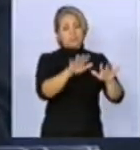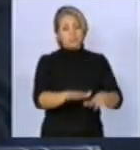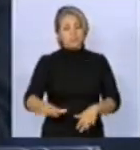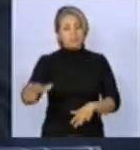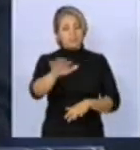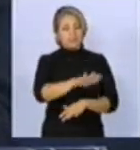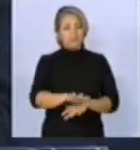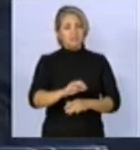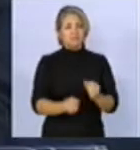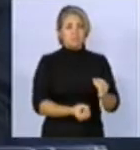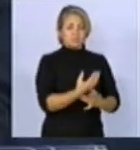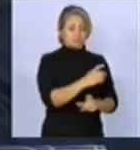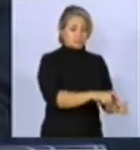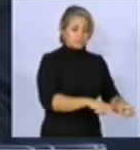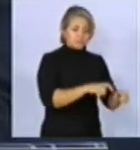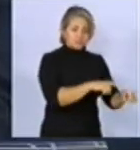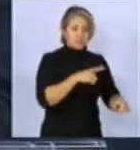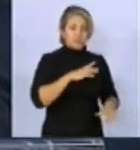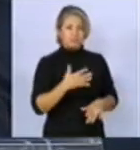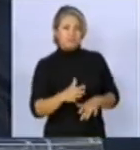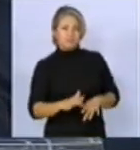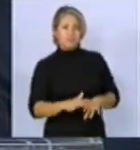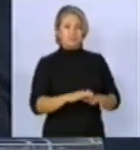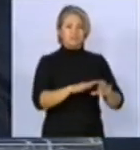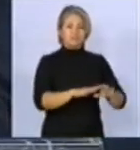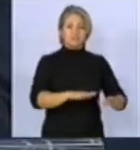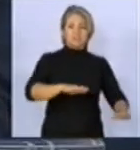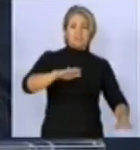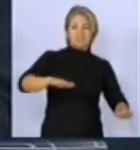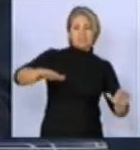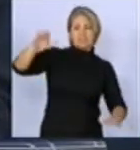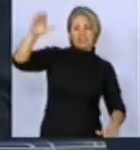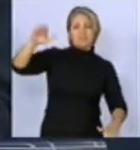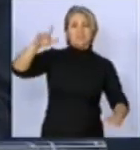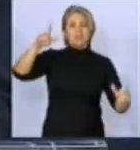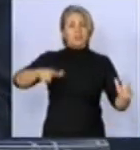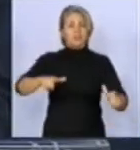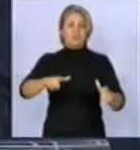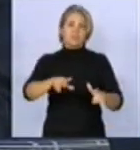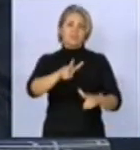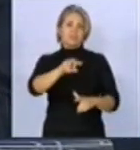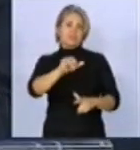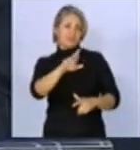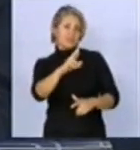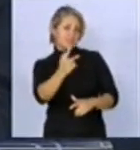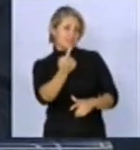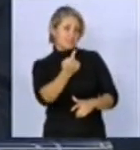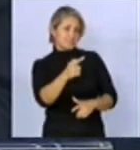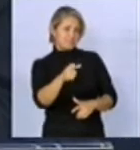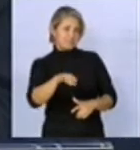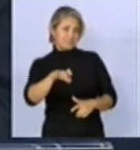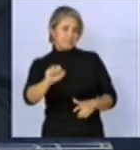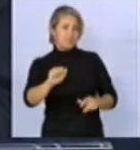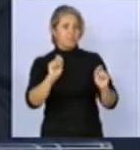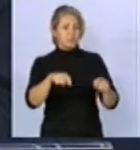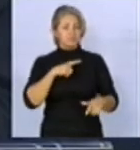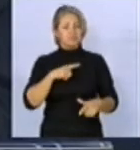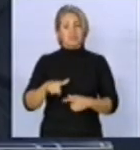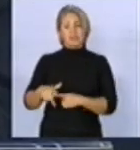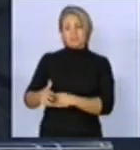absolutamente e íngreme cerca de oito a dez porcento é que são áreas de Várzea e os portanto passíveis de mecanização